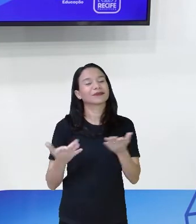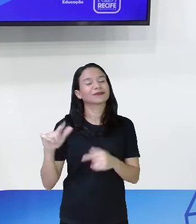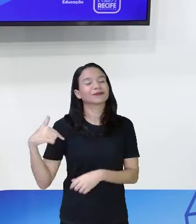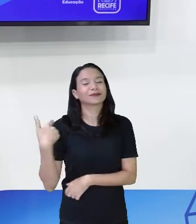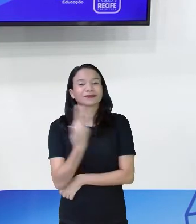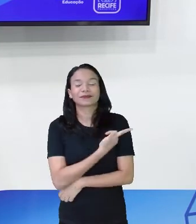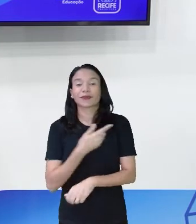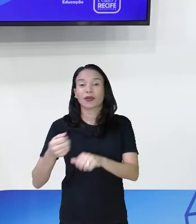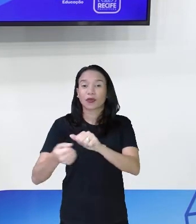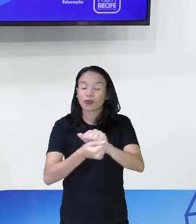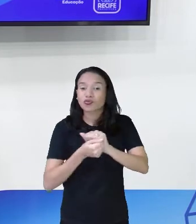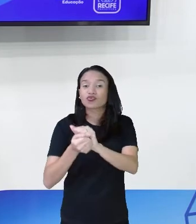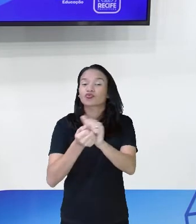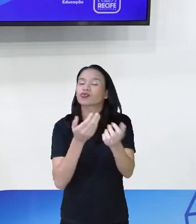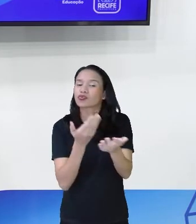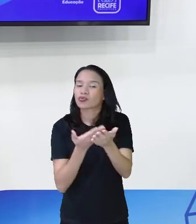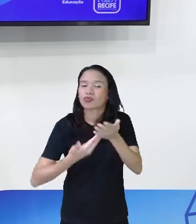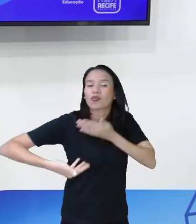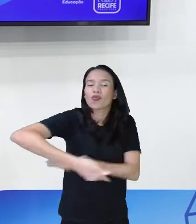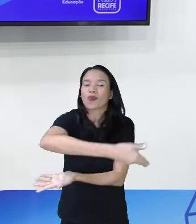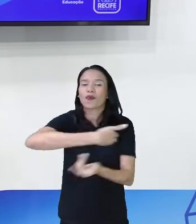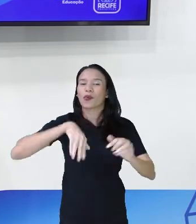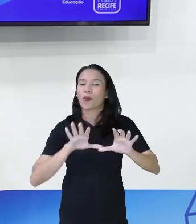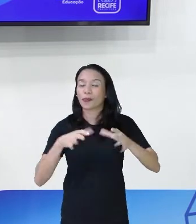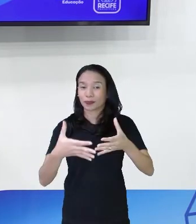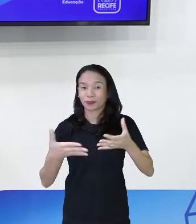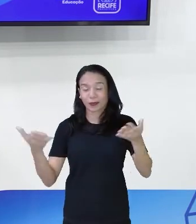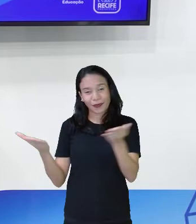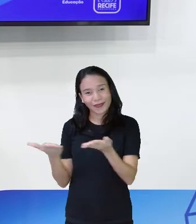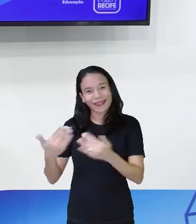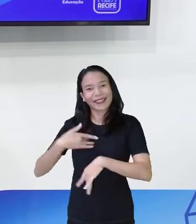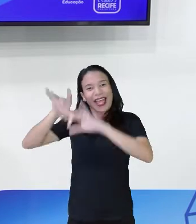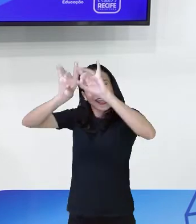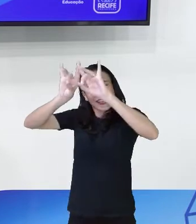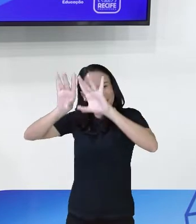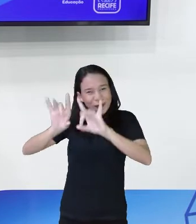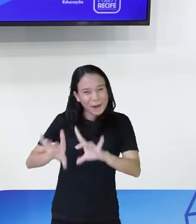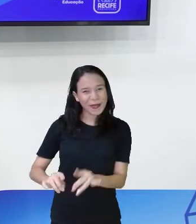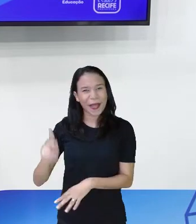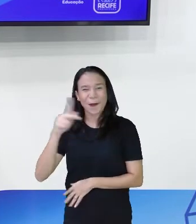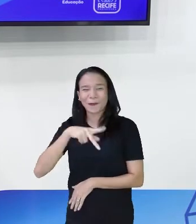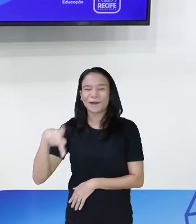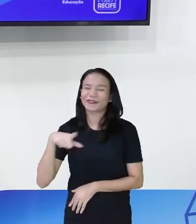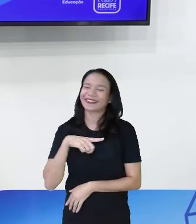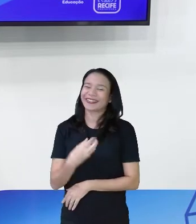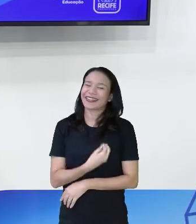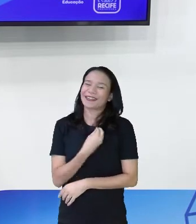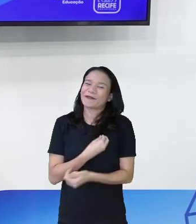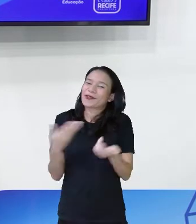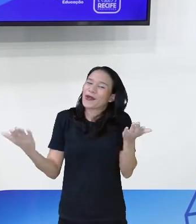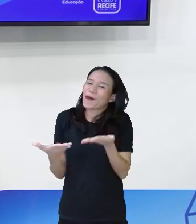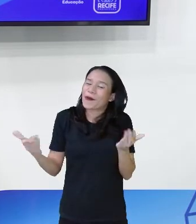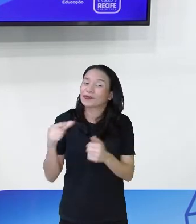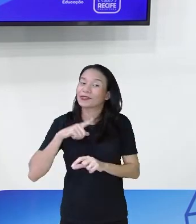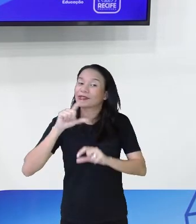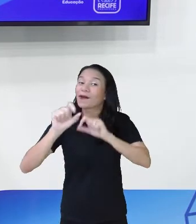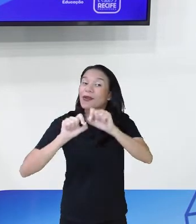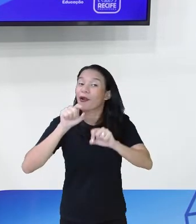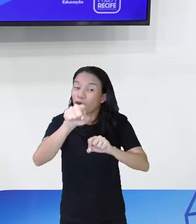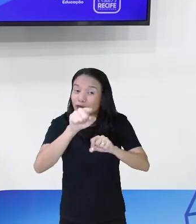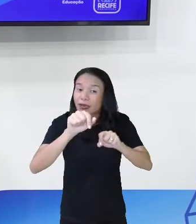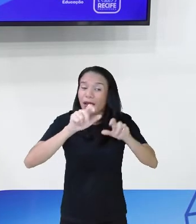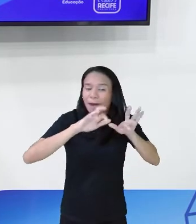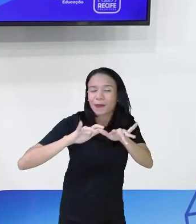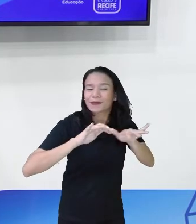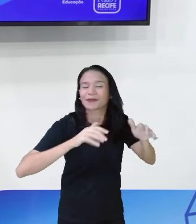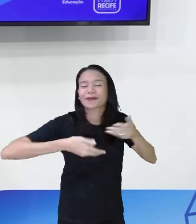minutos trabalhando em equipe aqui juntas. E hoje temos uma convidada toda especial para estar aqui, trazendo a tua mensagem, o teu